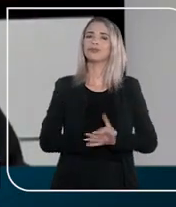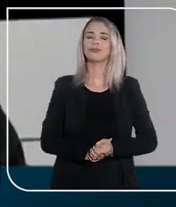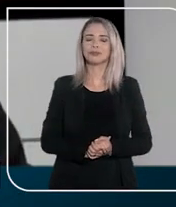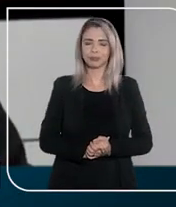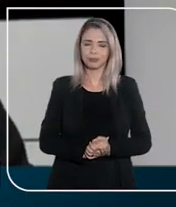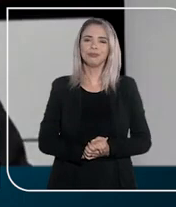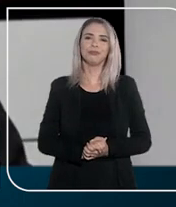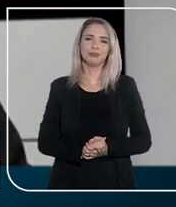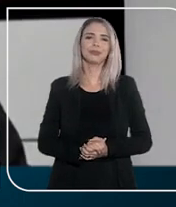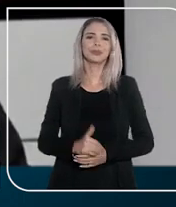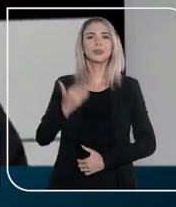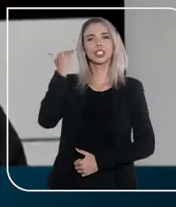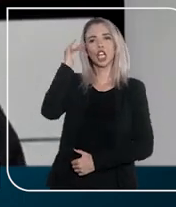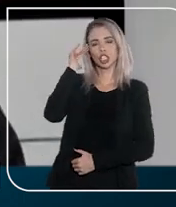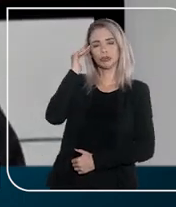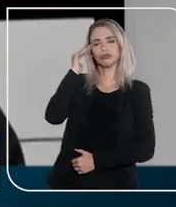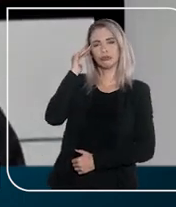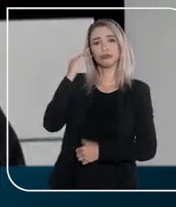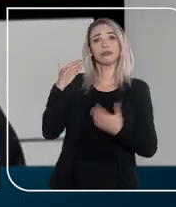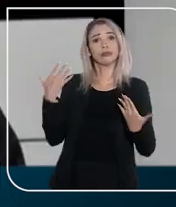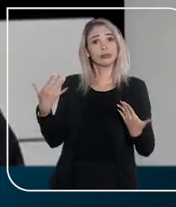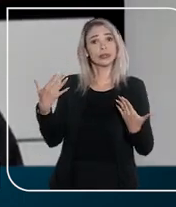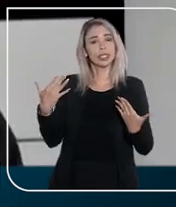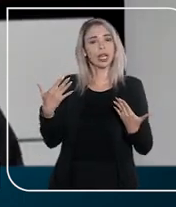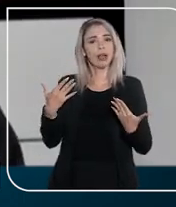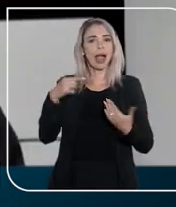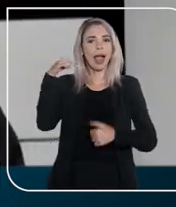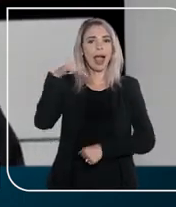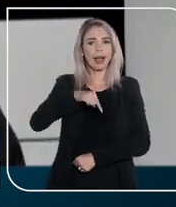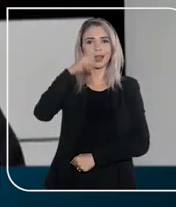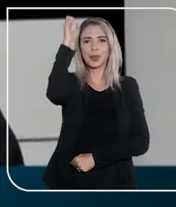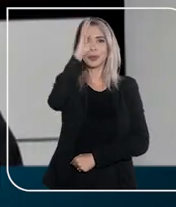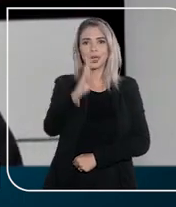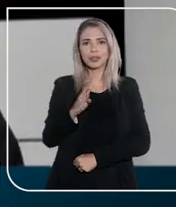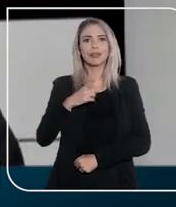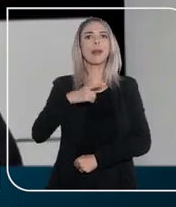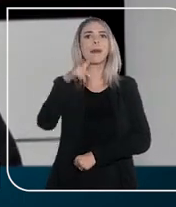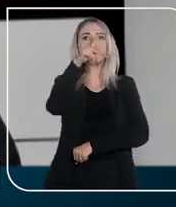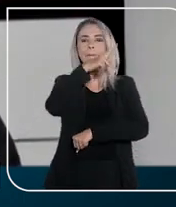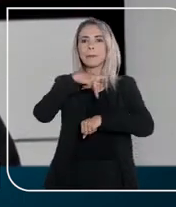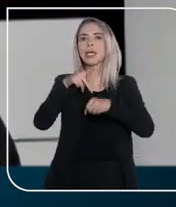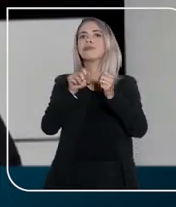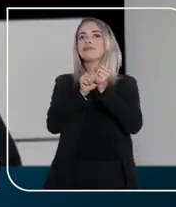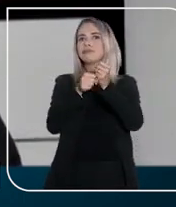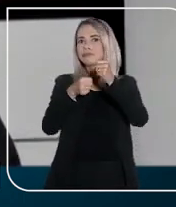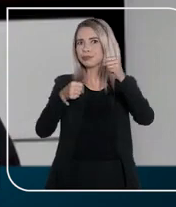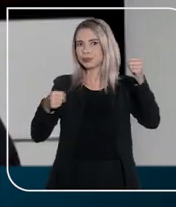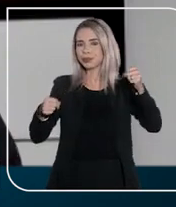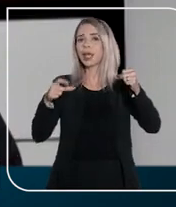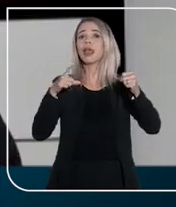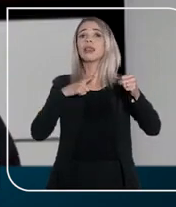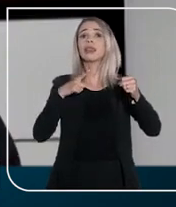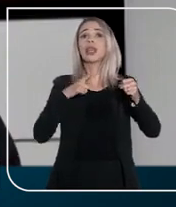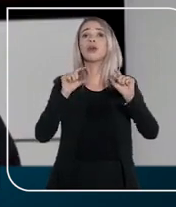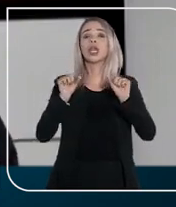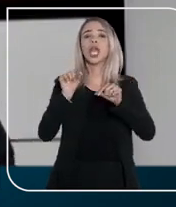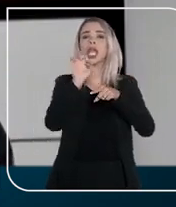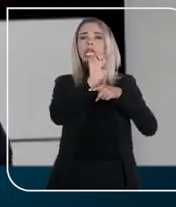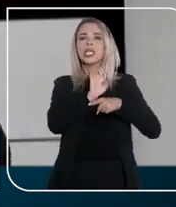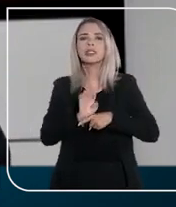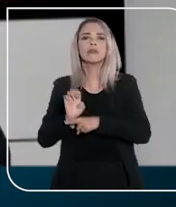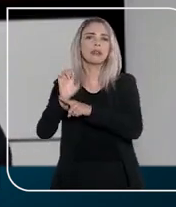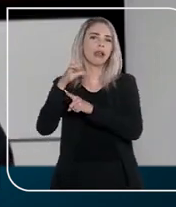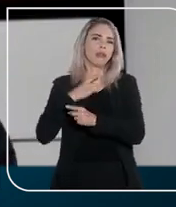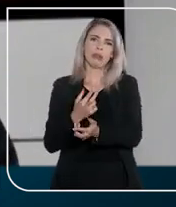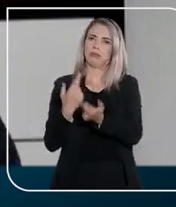Perfeito. Nós temos que entender que o Brasil, como um país muito grande, nós temos as soberanias dos estados, cada estado